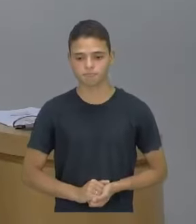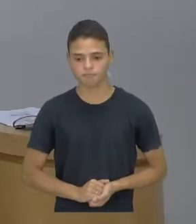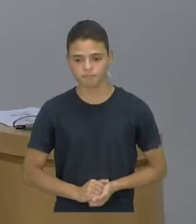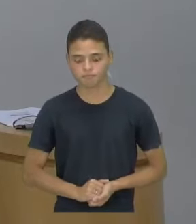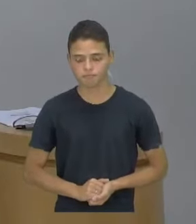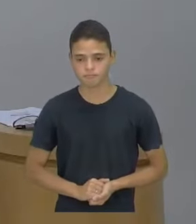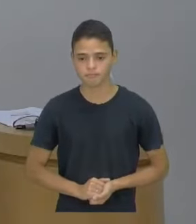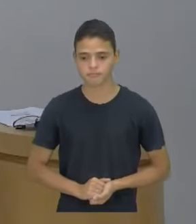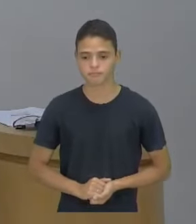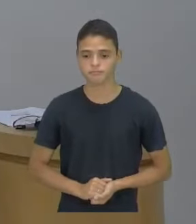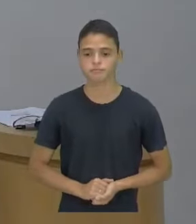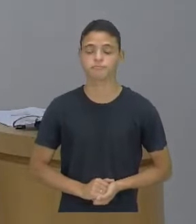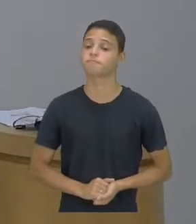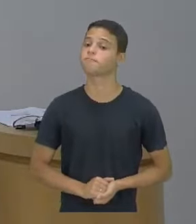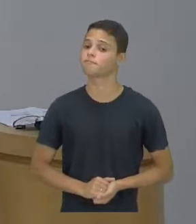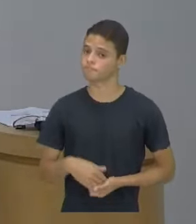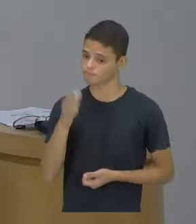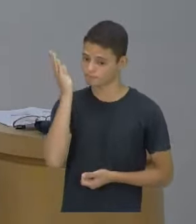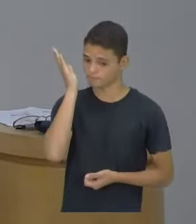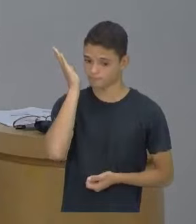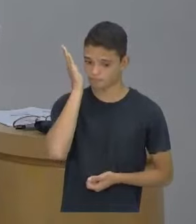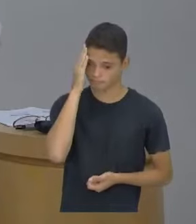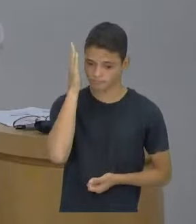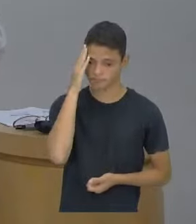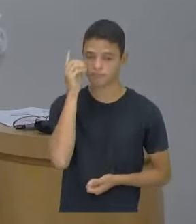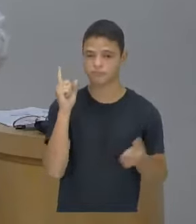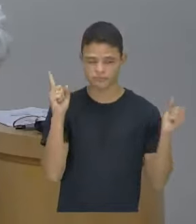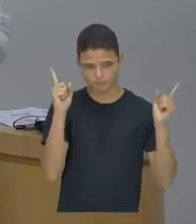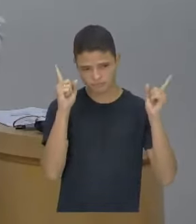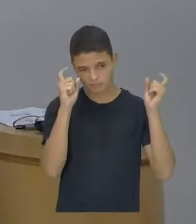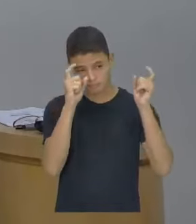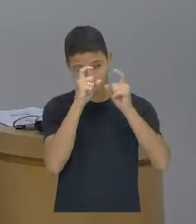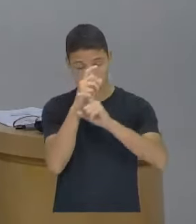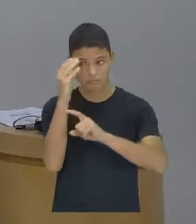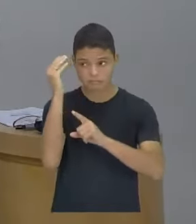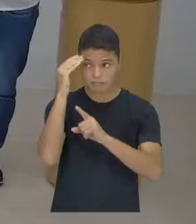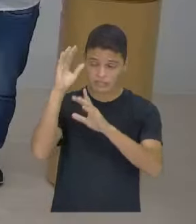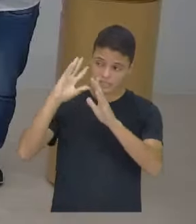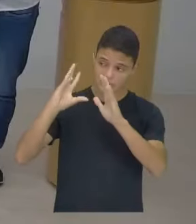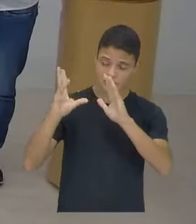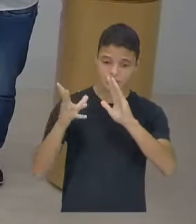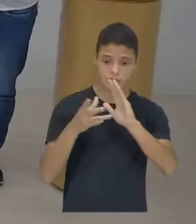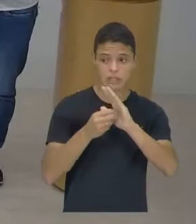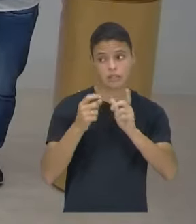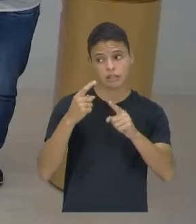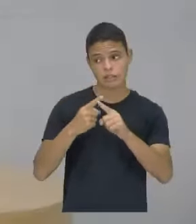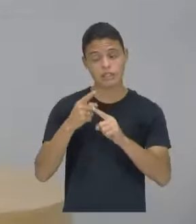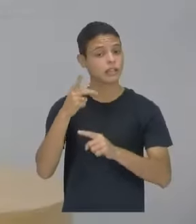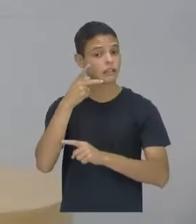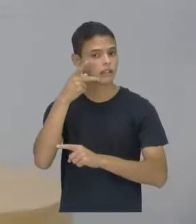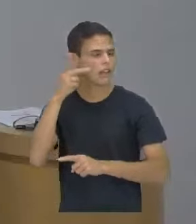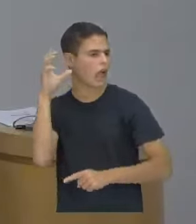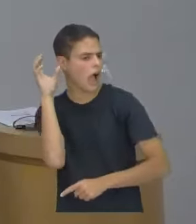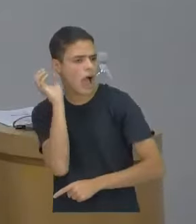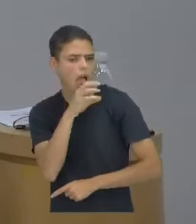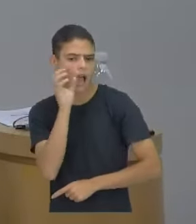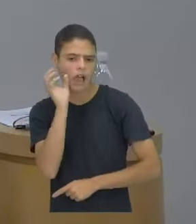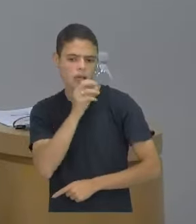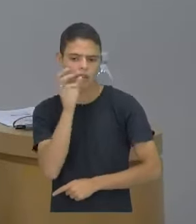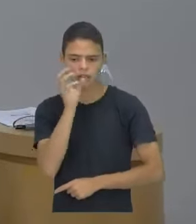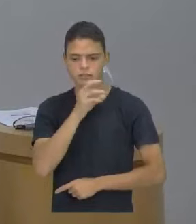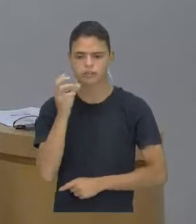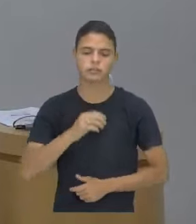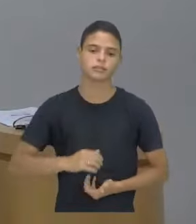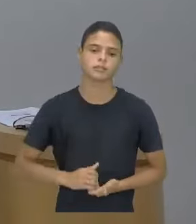it's not easy, eu sei que não é tão fácil assim de entender tudo que ele fala, principalmente, né, Rô, porque ele fala rapidinho, bem né? Rápido. A gente tá falando aí de um